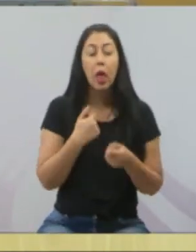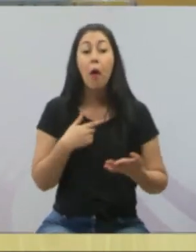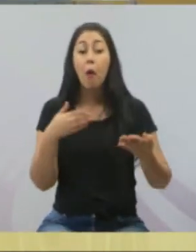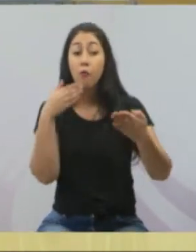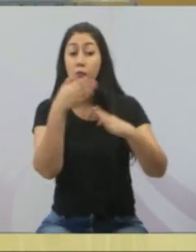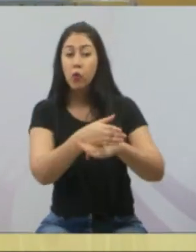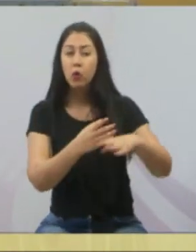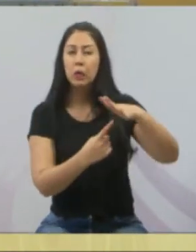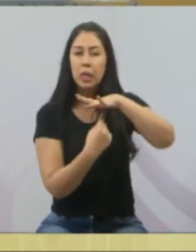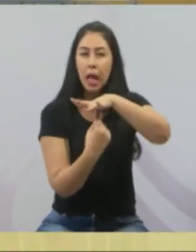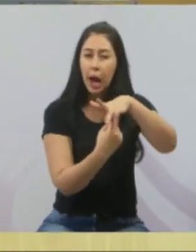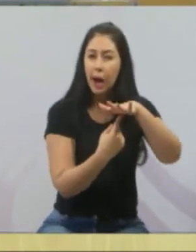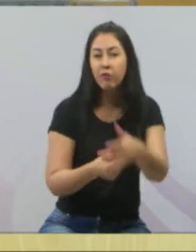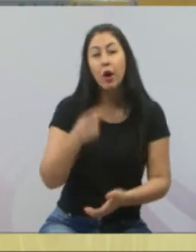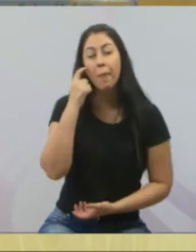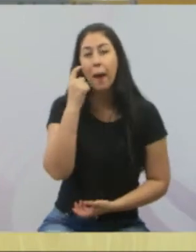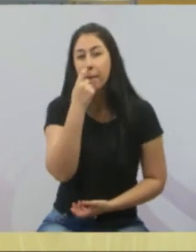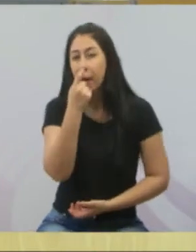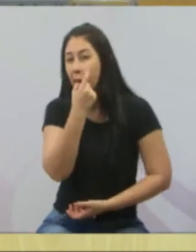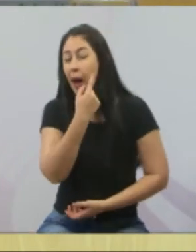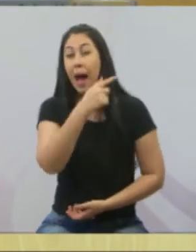isso.